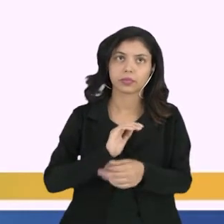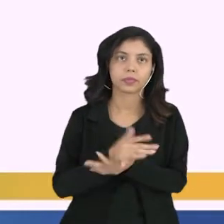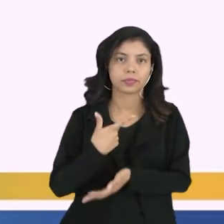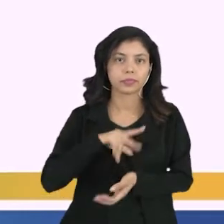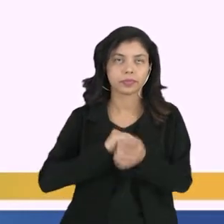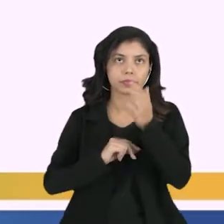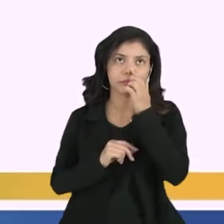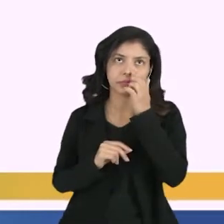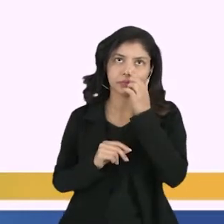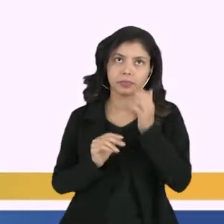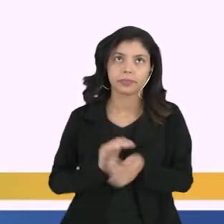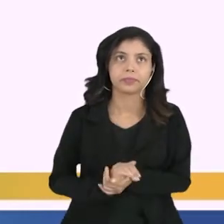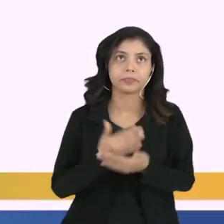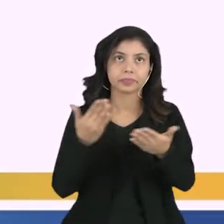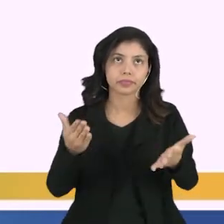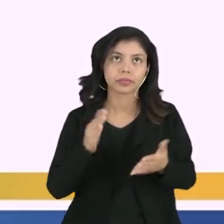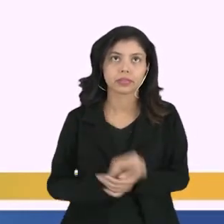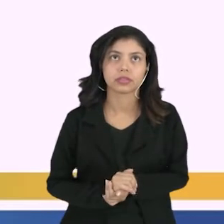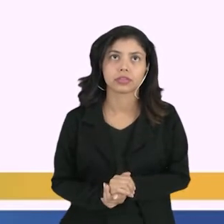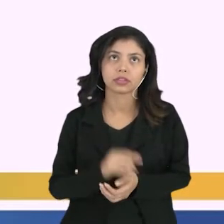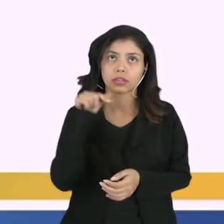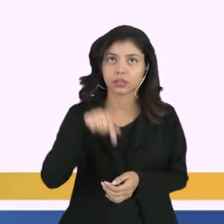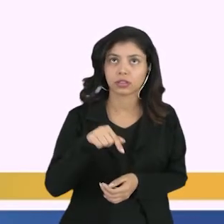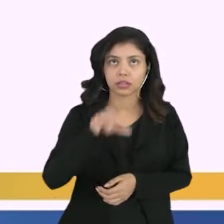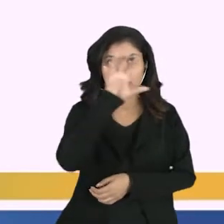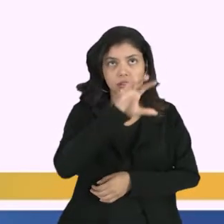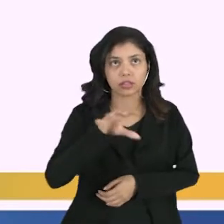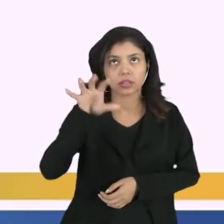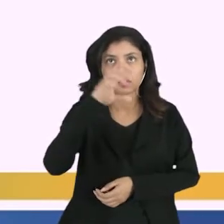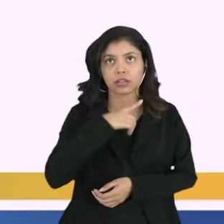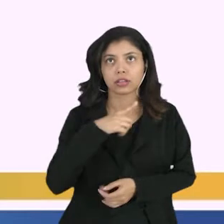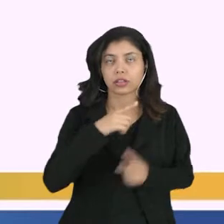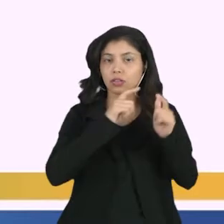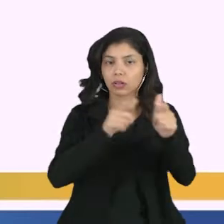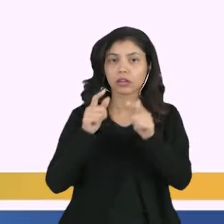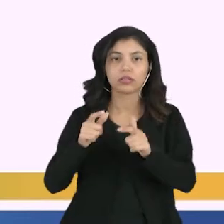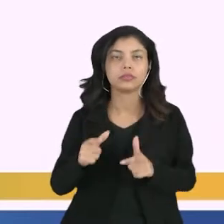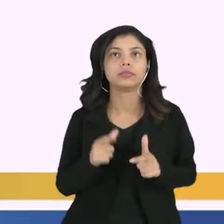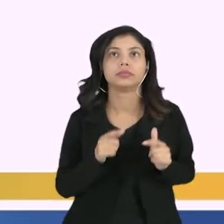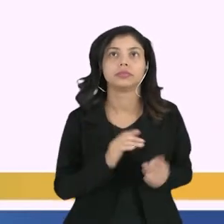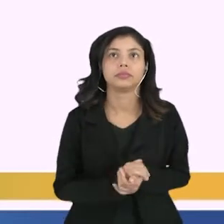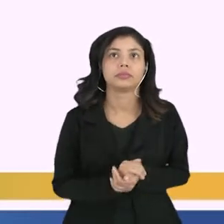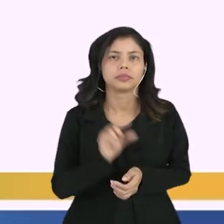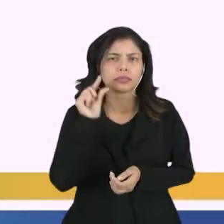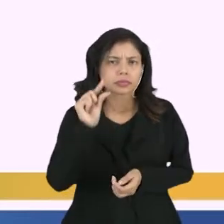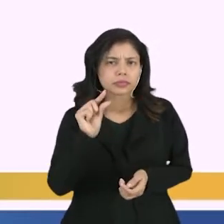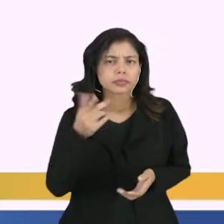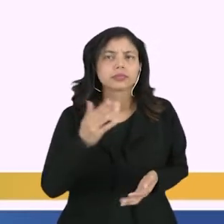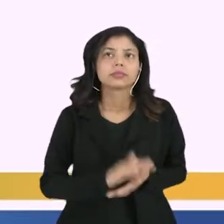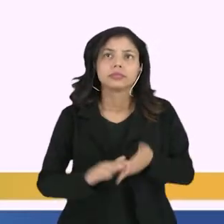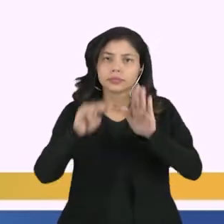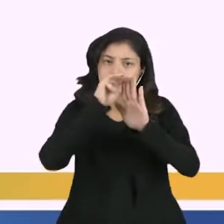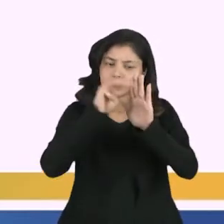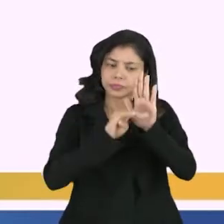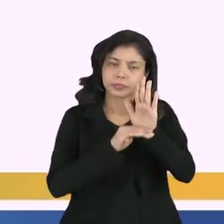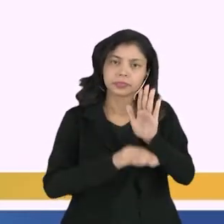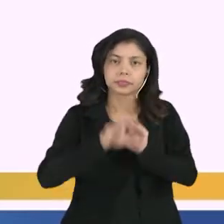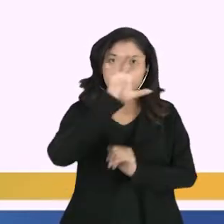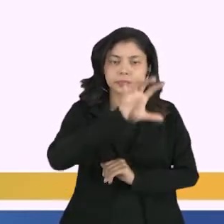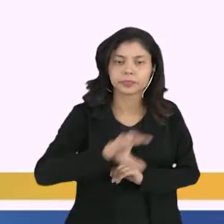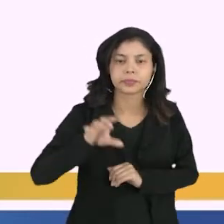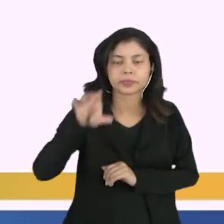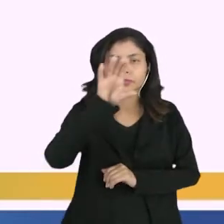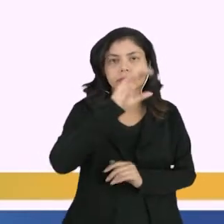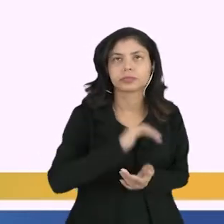português, tá? Pessoal, aqui no mapa, né, a gente tem a localização ali, mas está muito pequenininho, né? A gente pode perceber aí